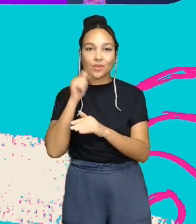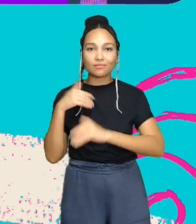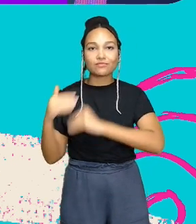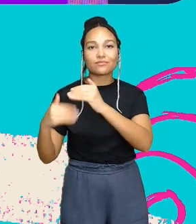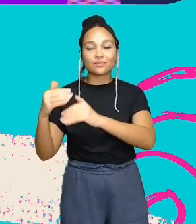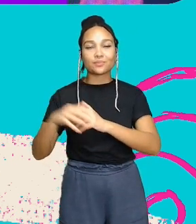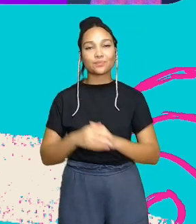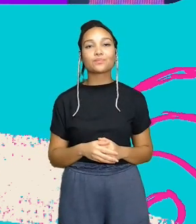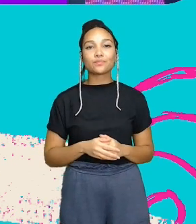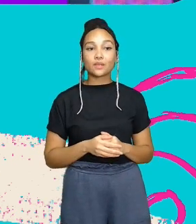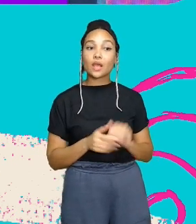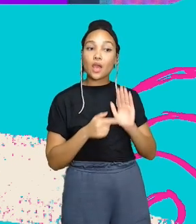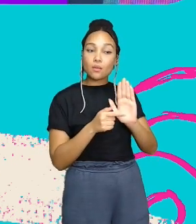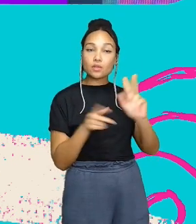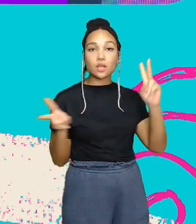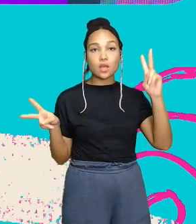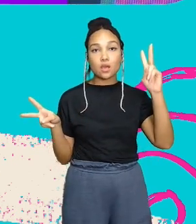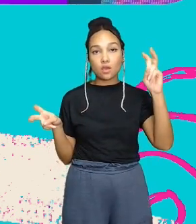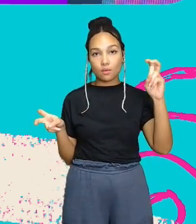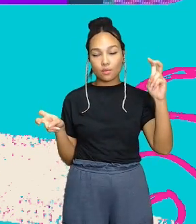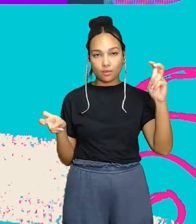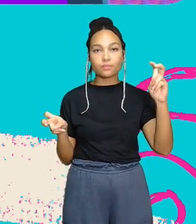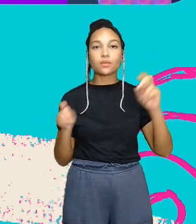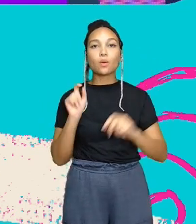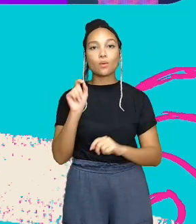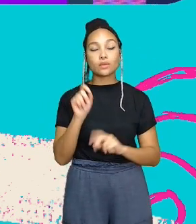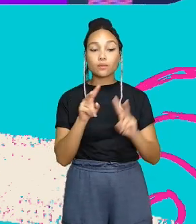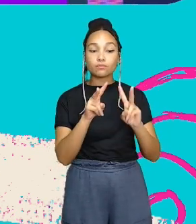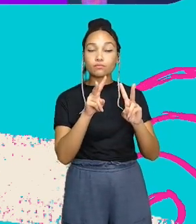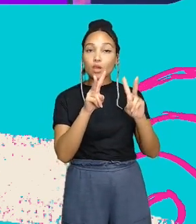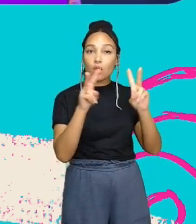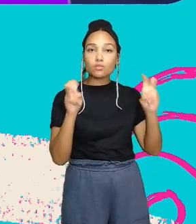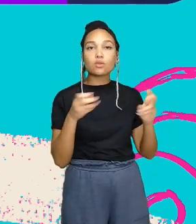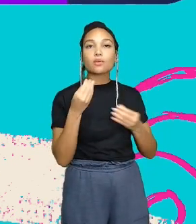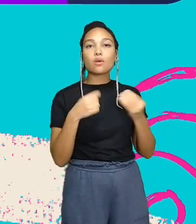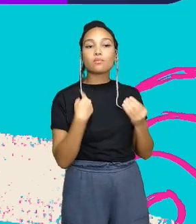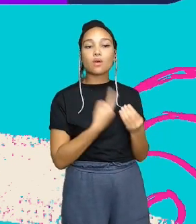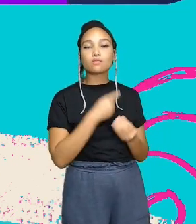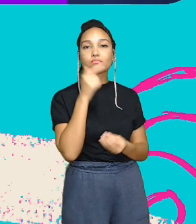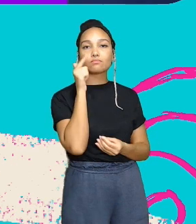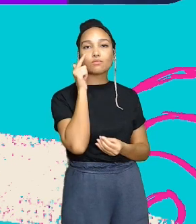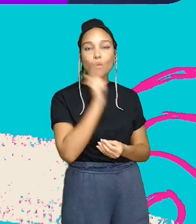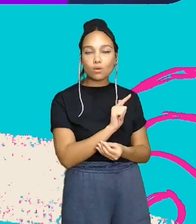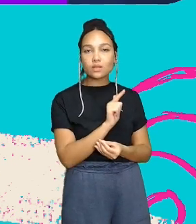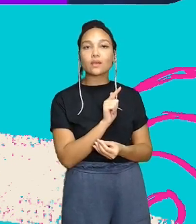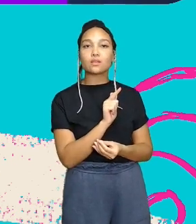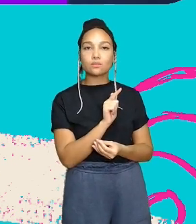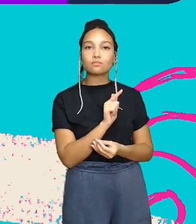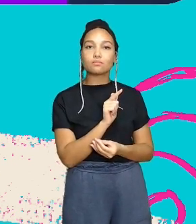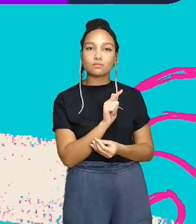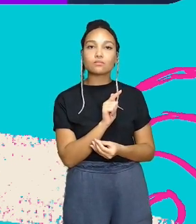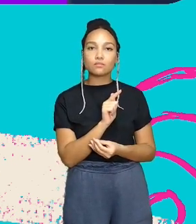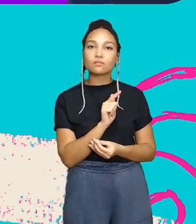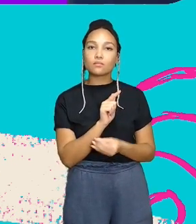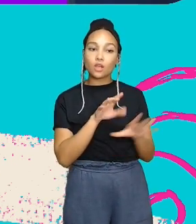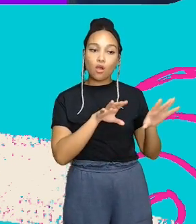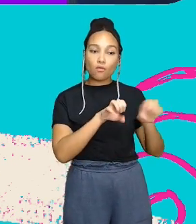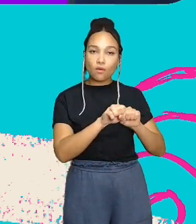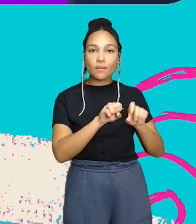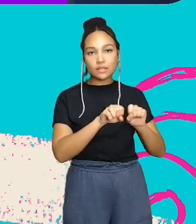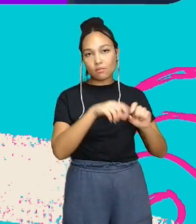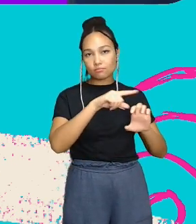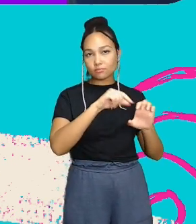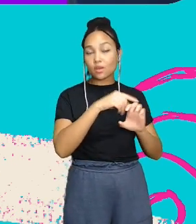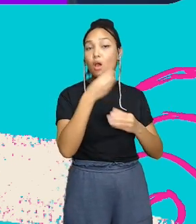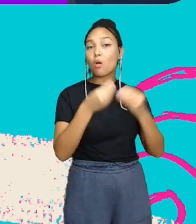trouxe uma fala de Dornelas, falando sobre justamente como a gente pode juntar e ter uma formação empreendedora dentro